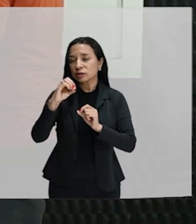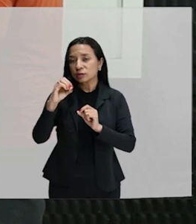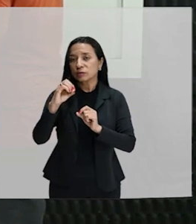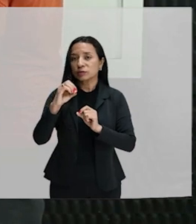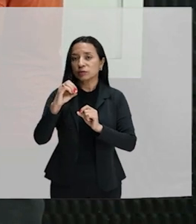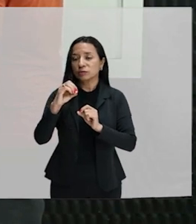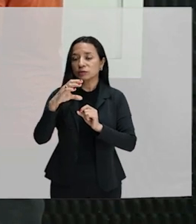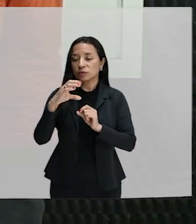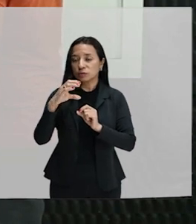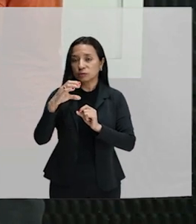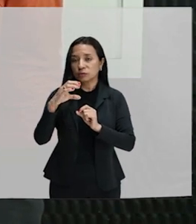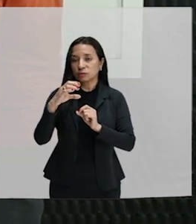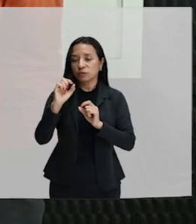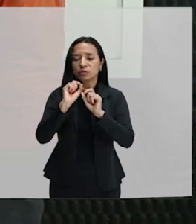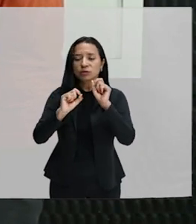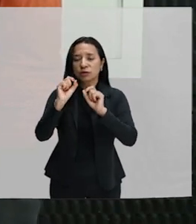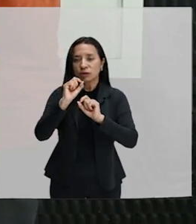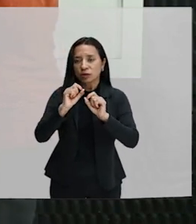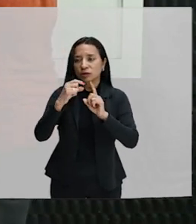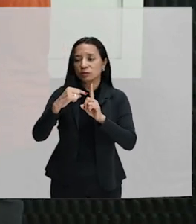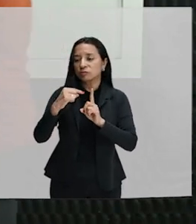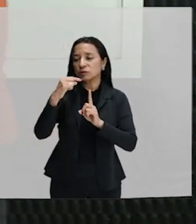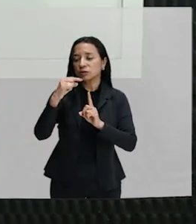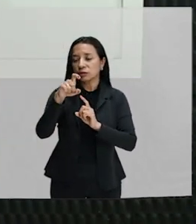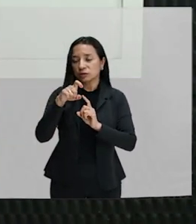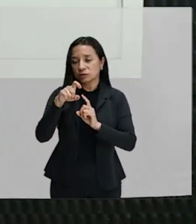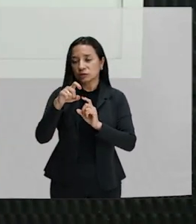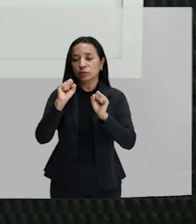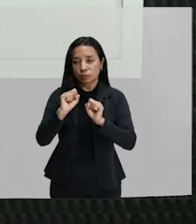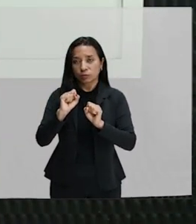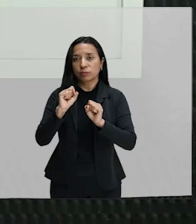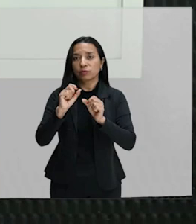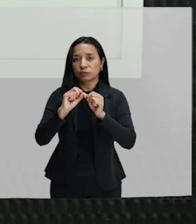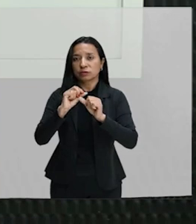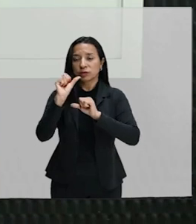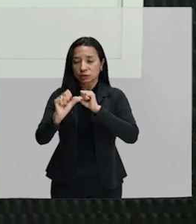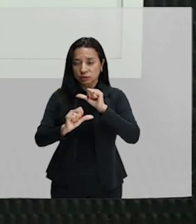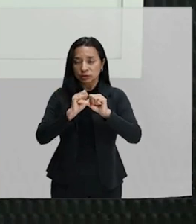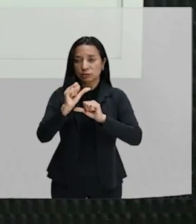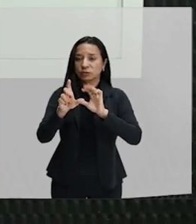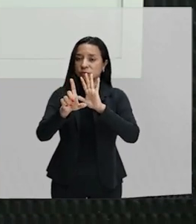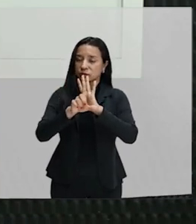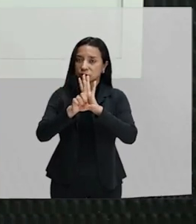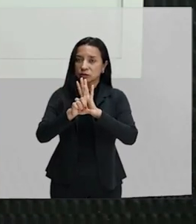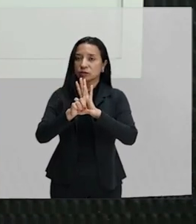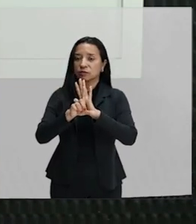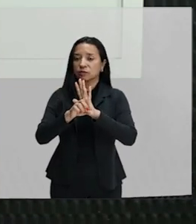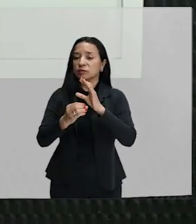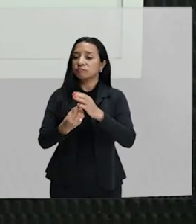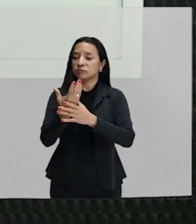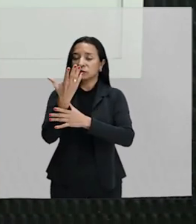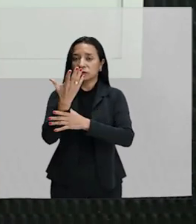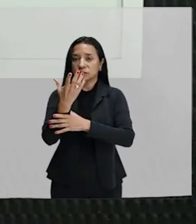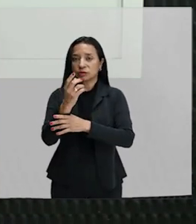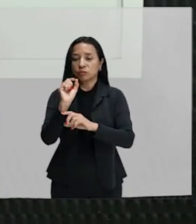C quem é ele na escala x eu faço a transformação a partir da lei que foi criada certo então